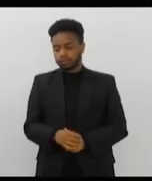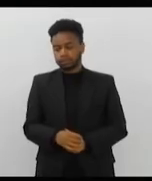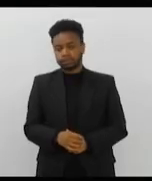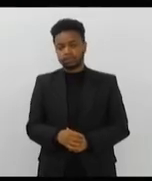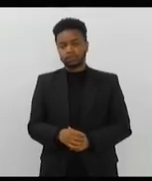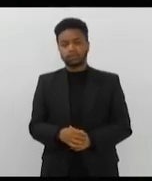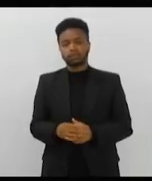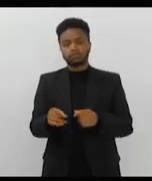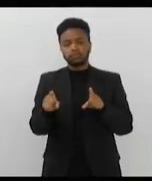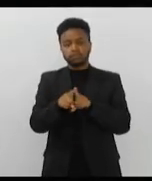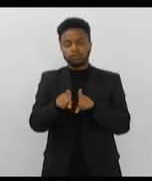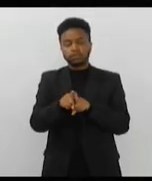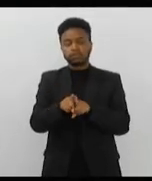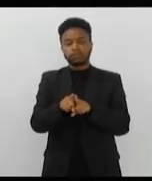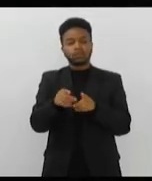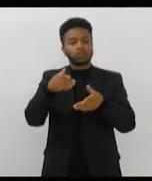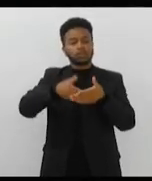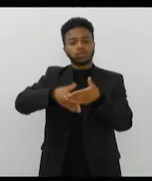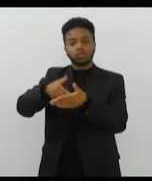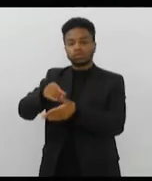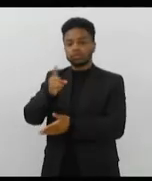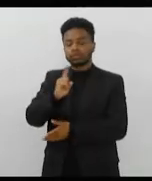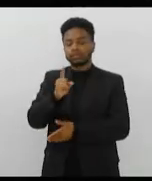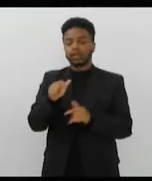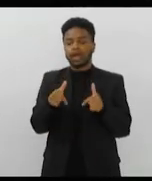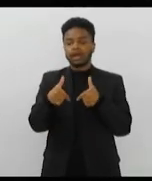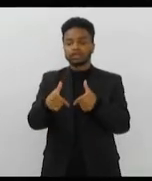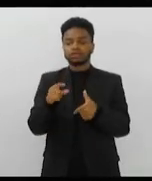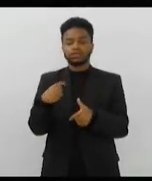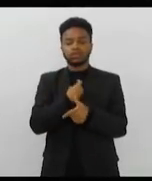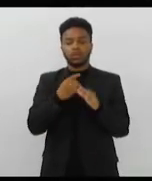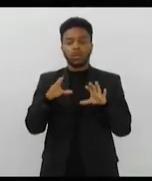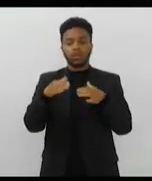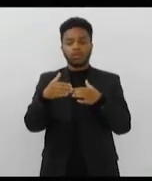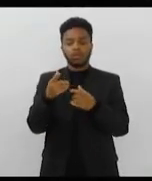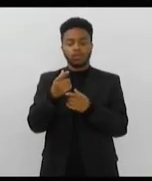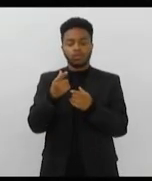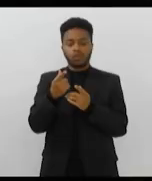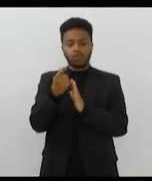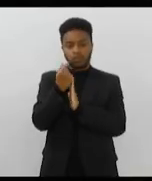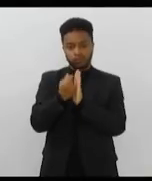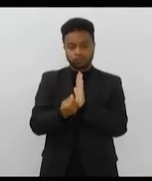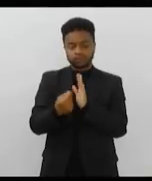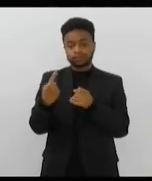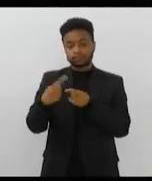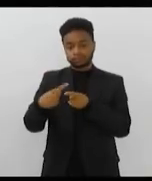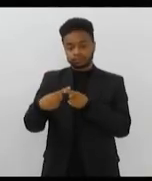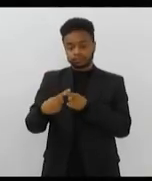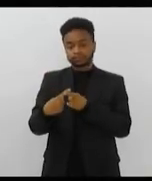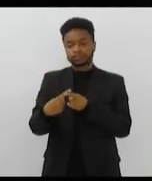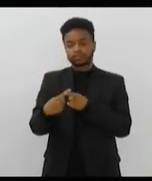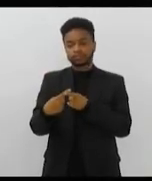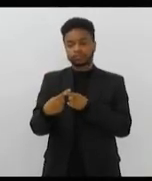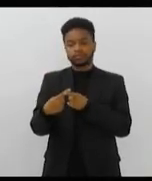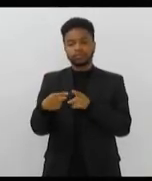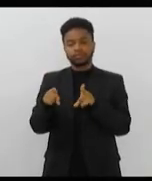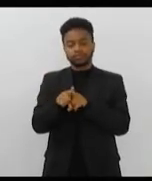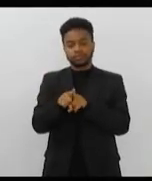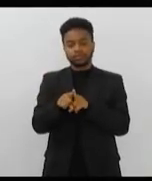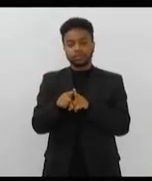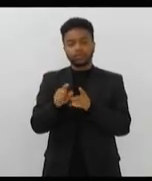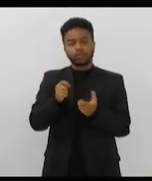Nem tampouco a ação da nossa Comissão Permanente de Orçamento, porque também é dever